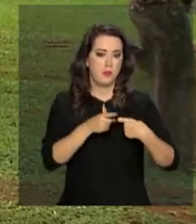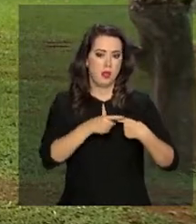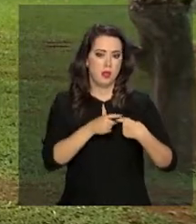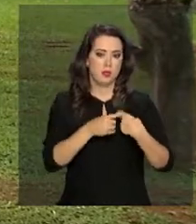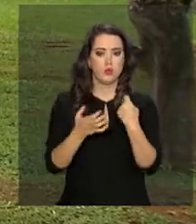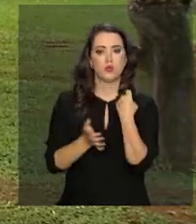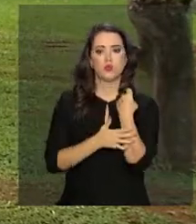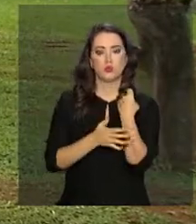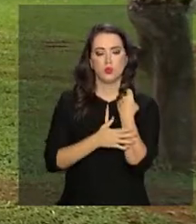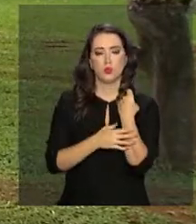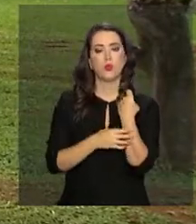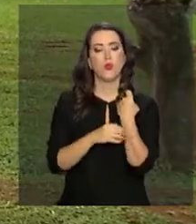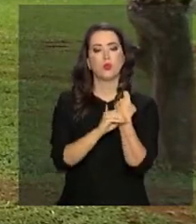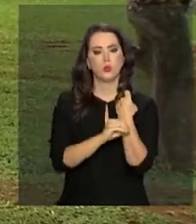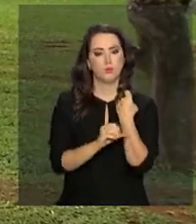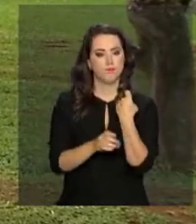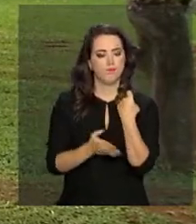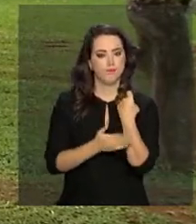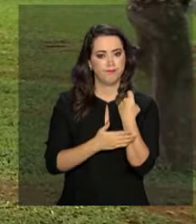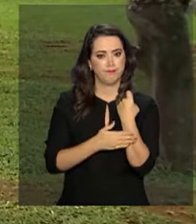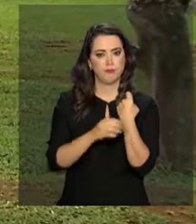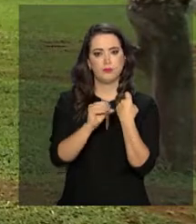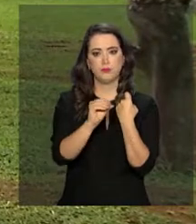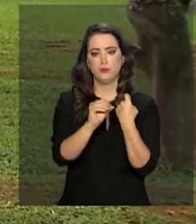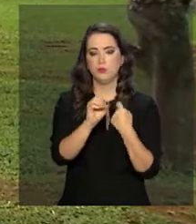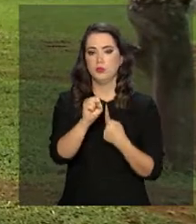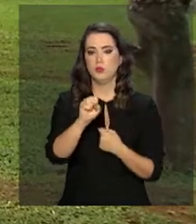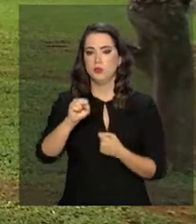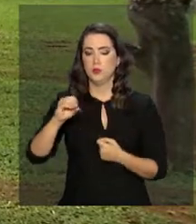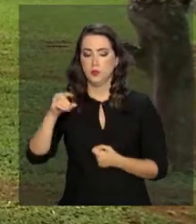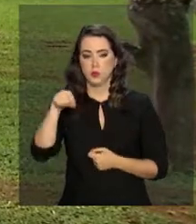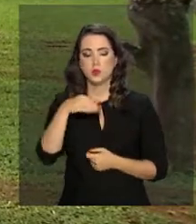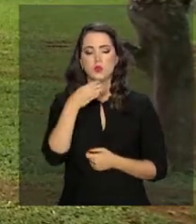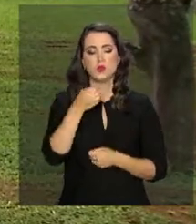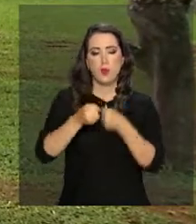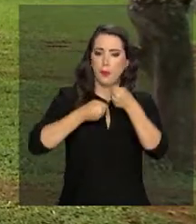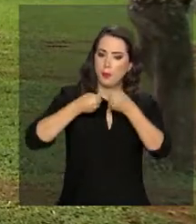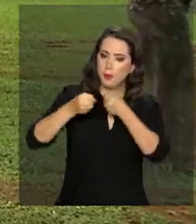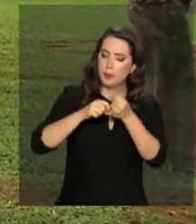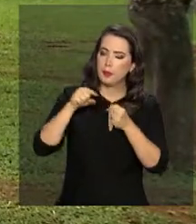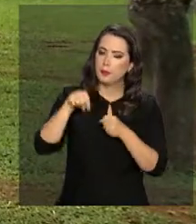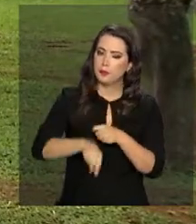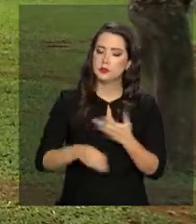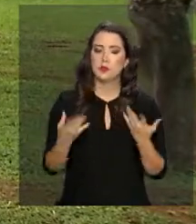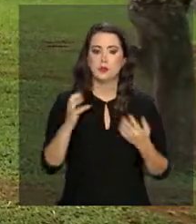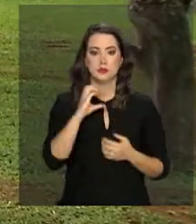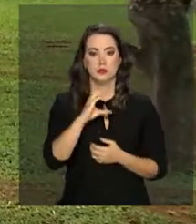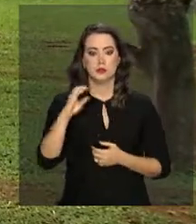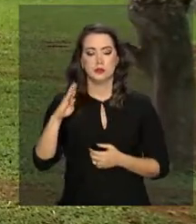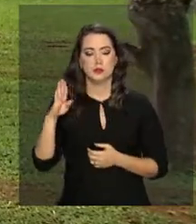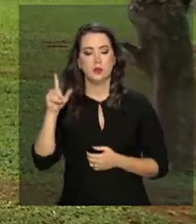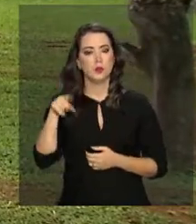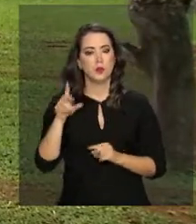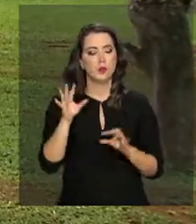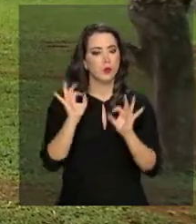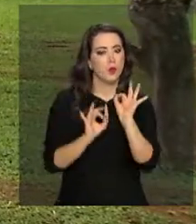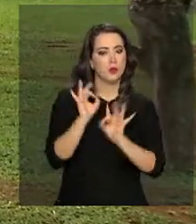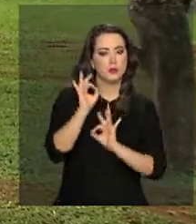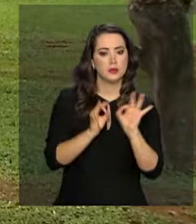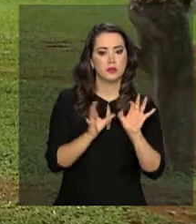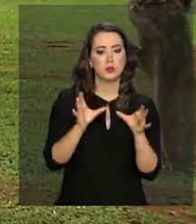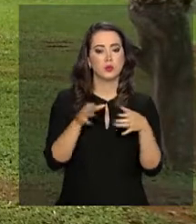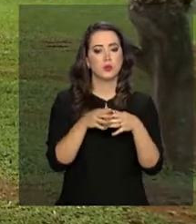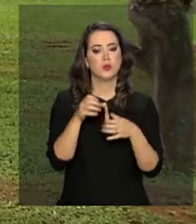jair bolsonaro mandetta conversou com a imprensa e nos receber e disse que tem a missão de reorganizar o sistema